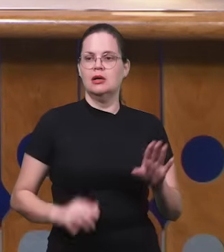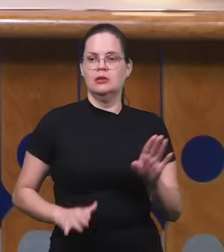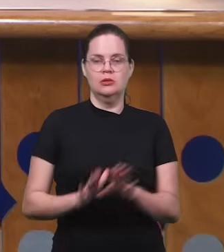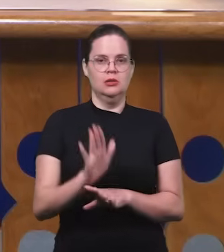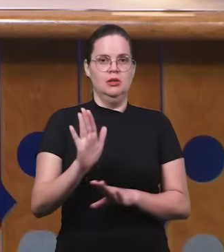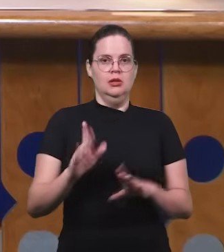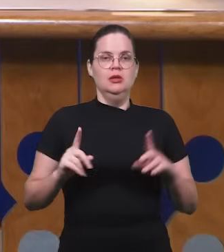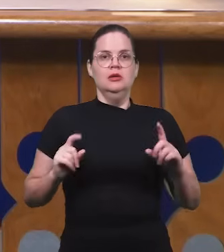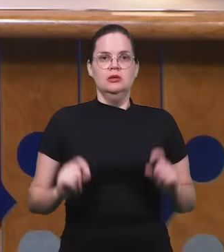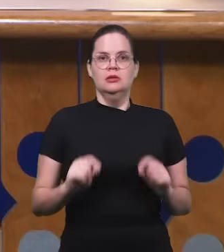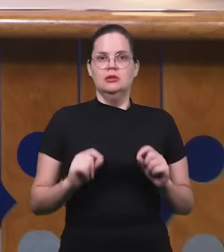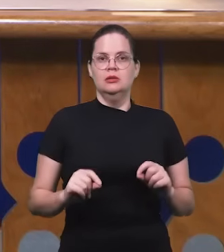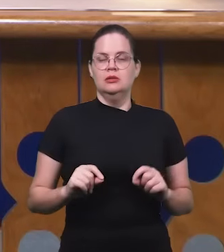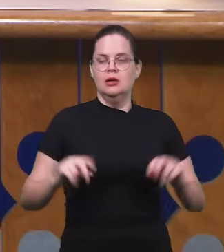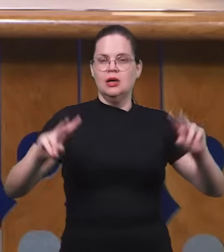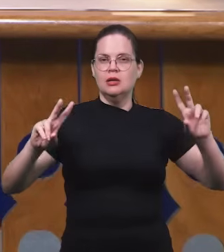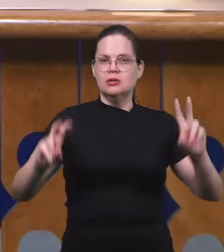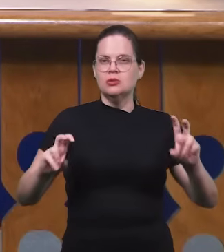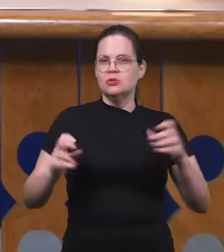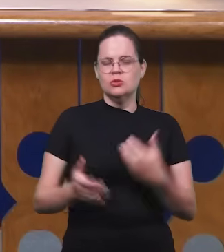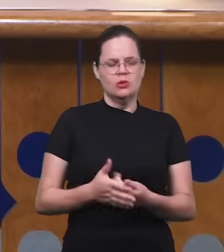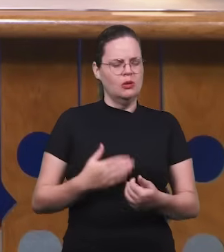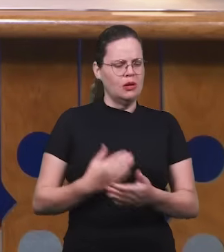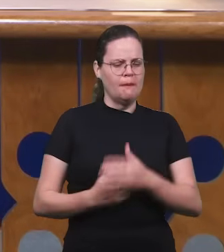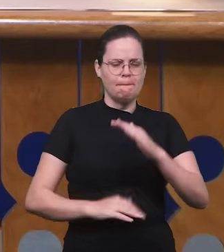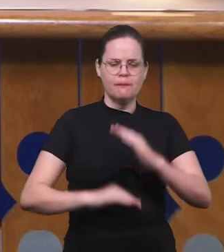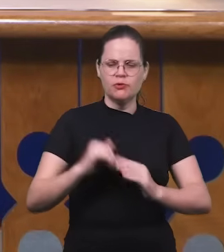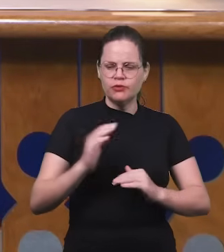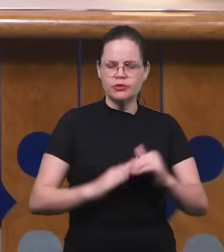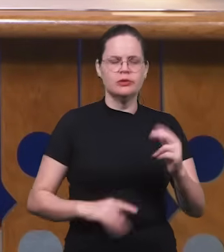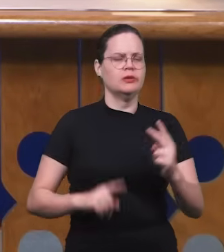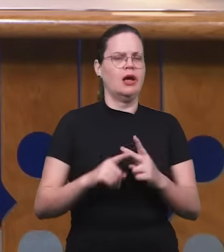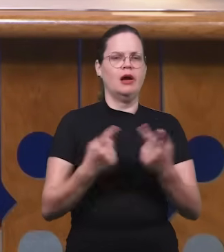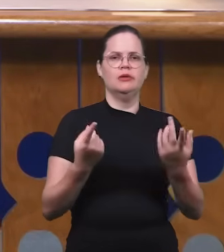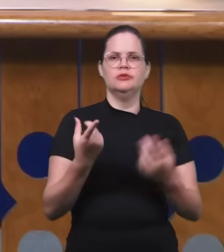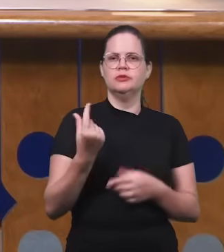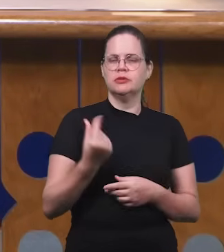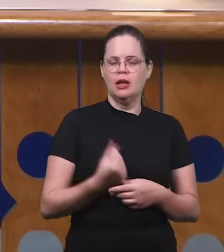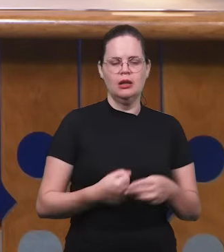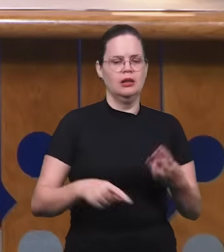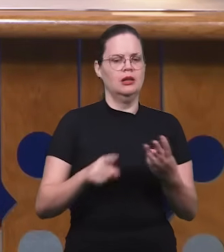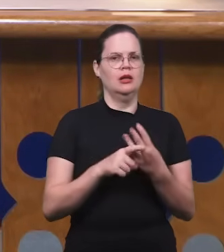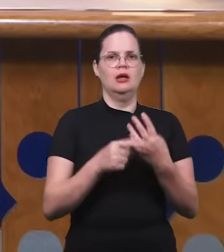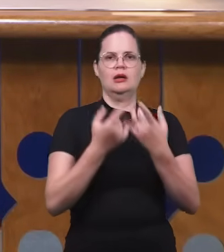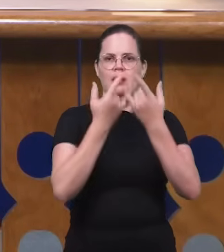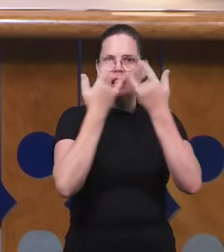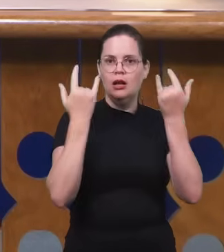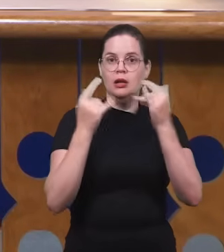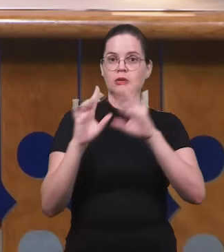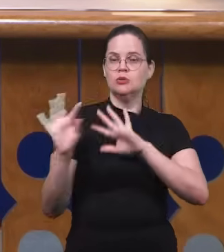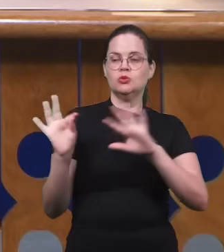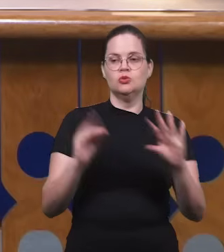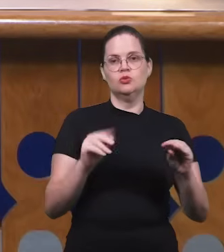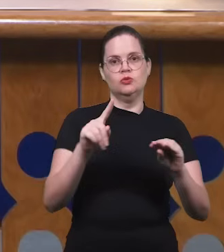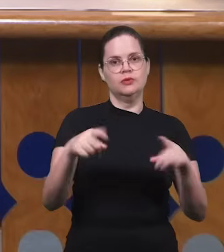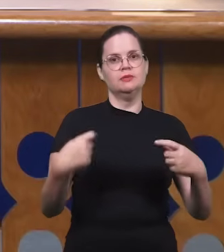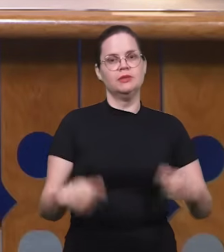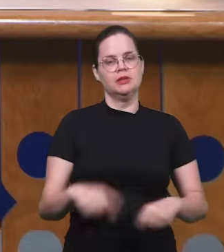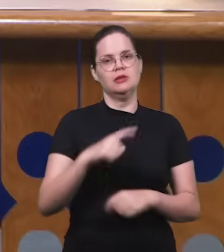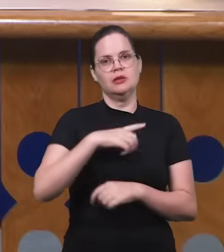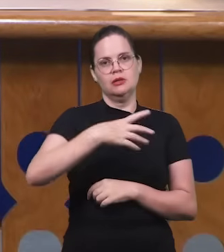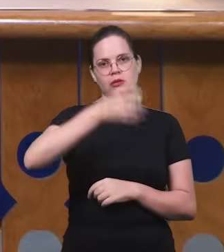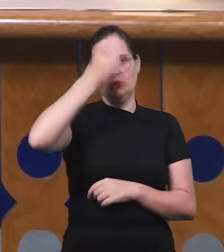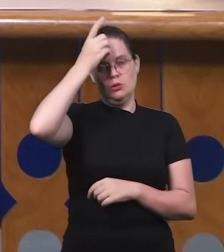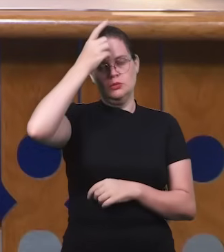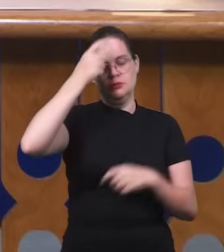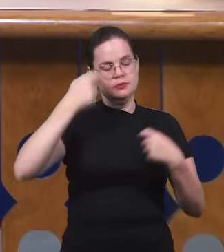aconselhamos qualquer assunto profissional, material, qualquer decisão, que os irmãos sejam dirigidos por dons. Não abram